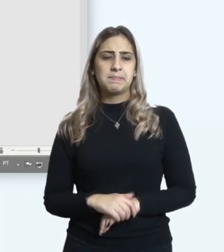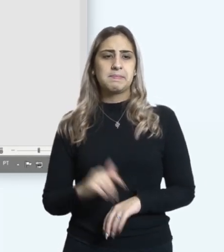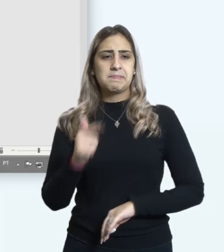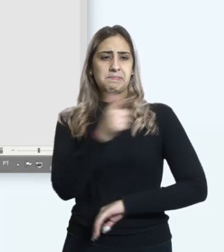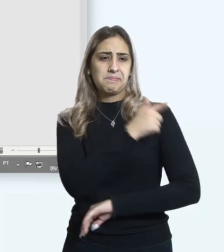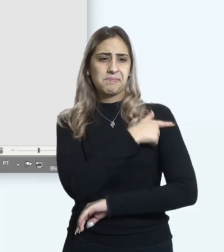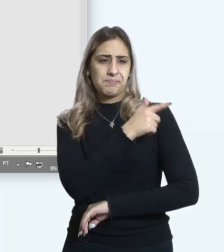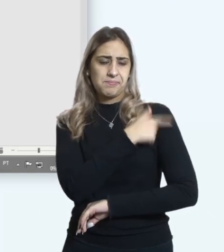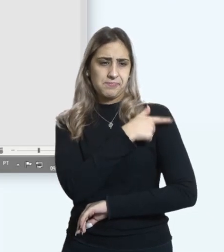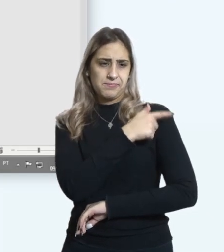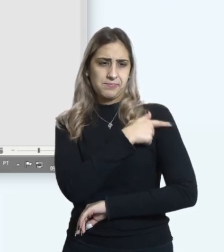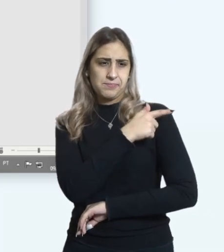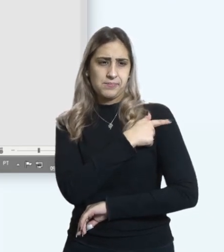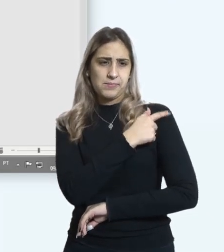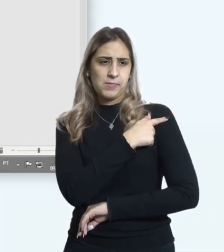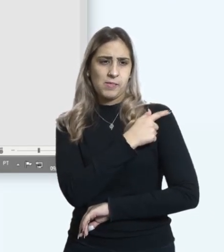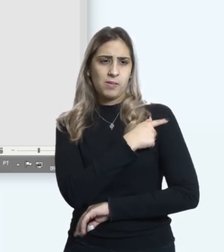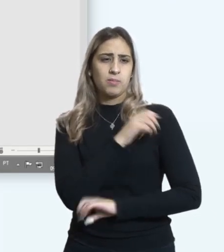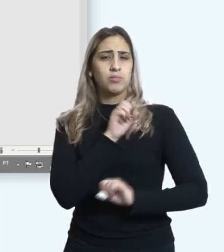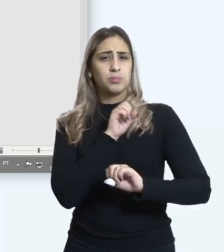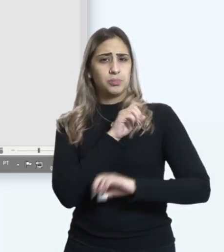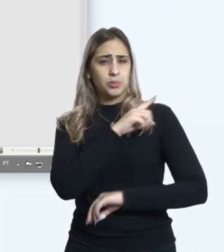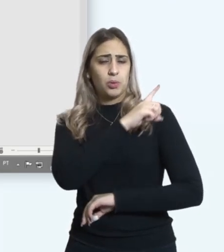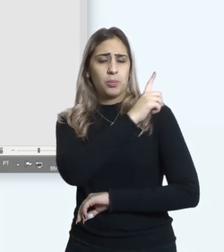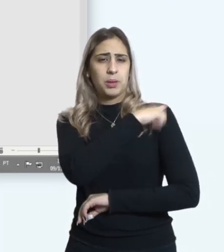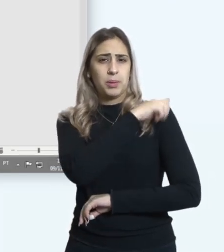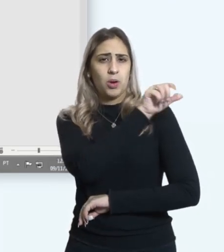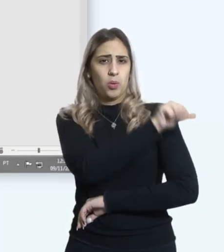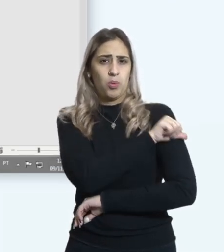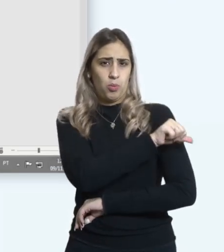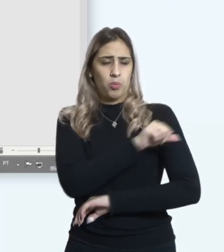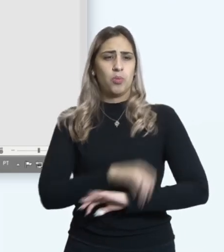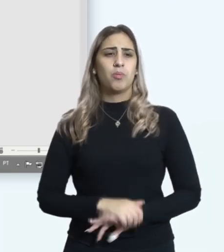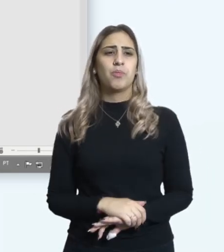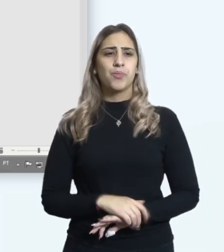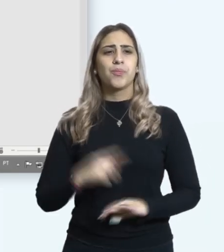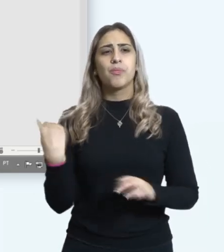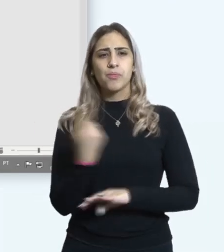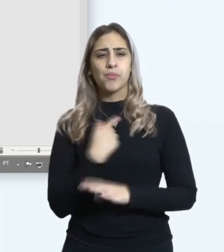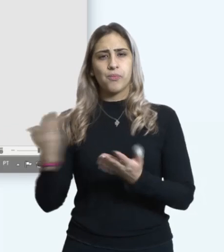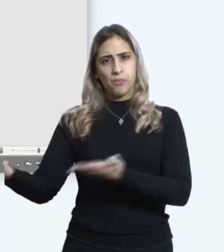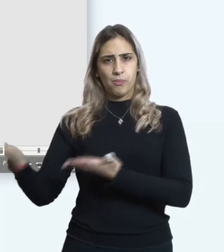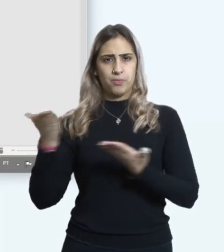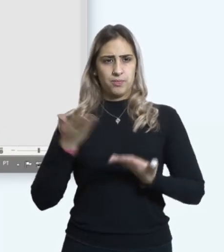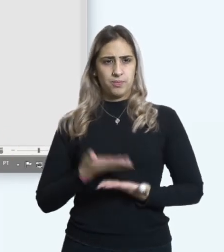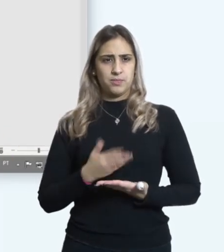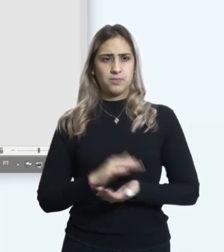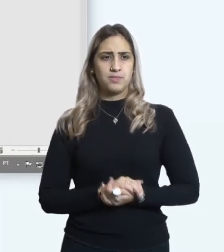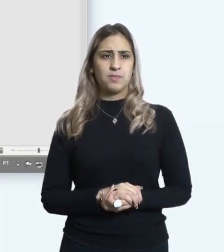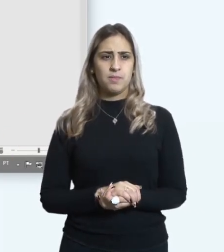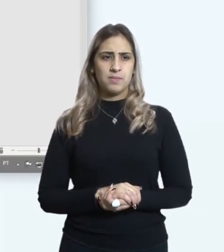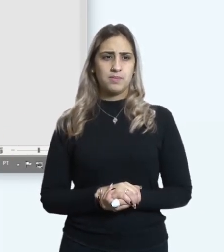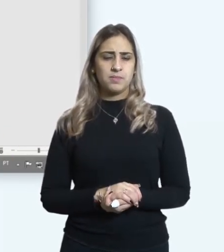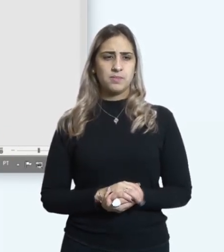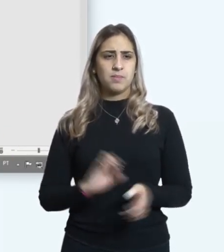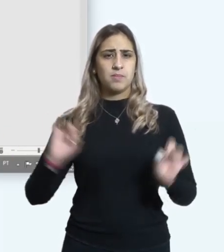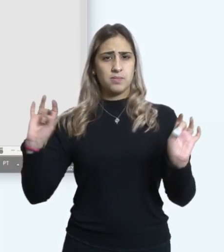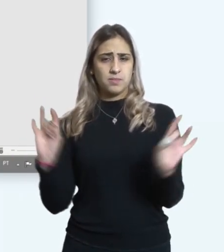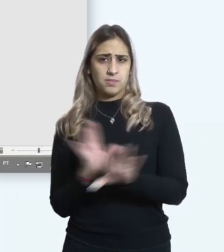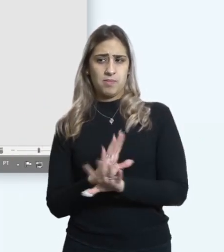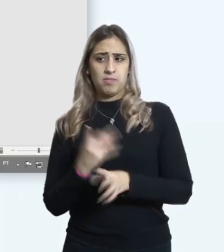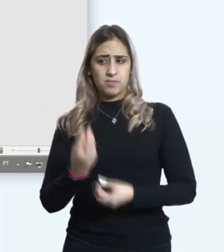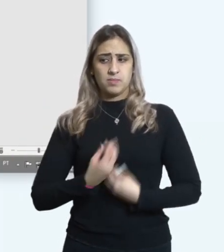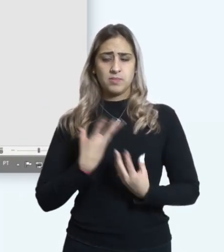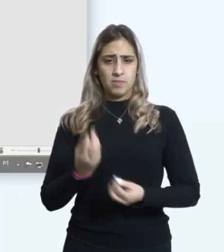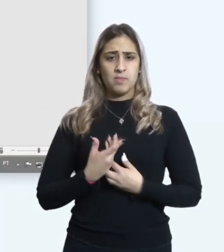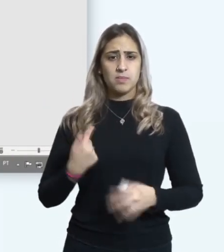7º ano do ensino fundamental, a gente vai trazendo. Bom, acabou essa informação, começa